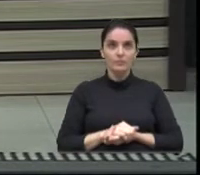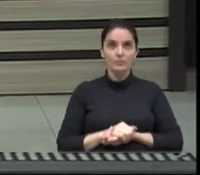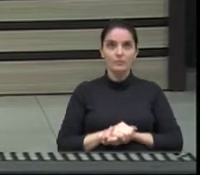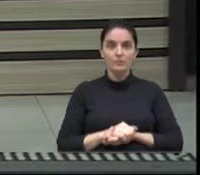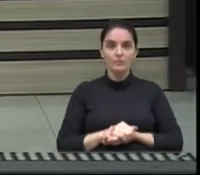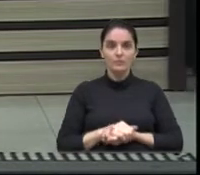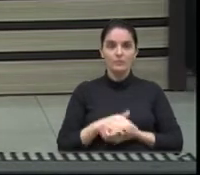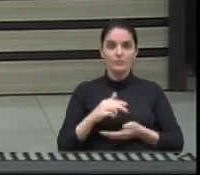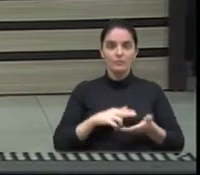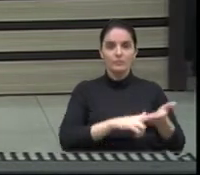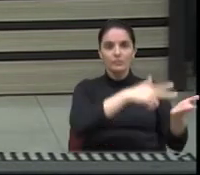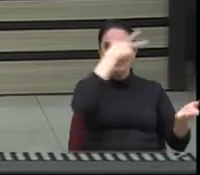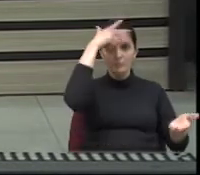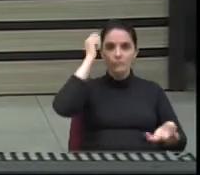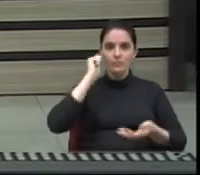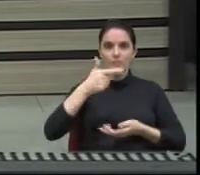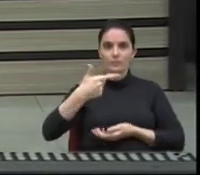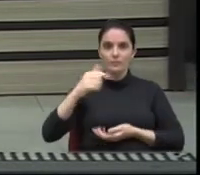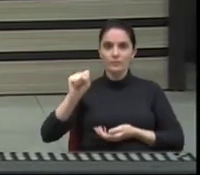Não havendo executivo.